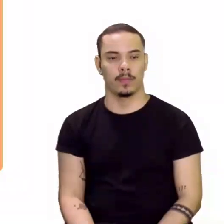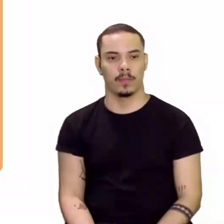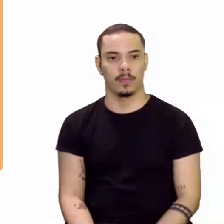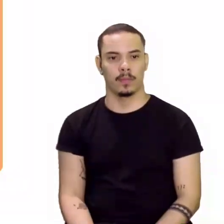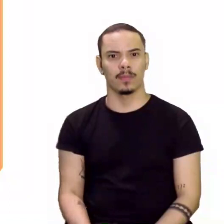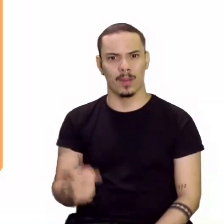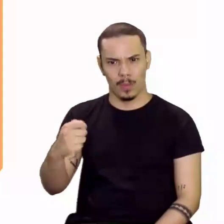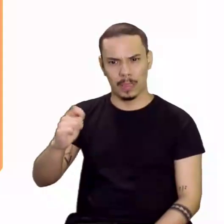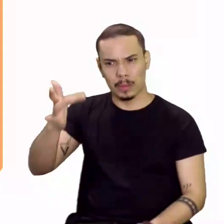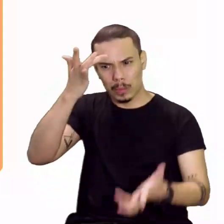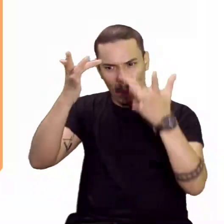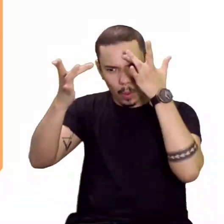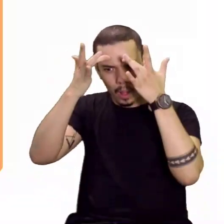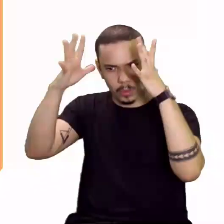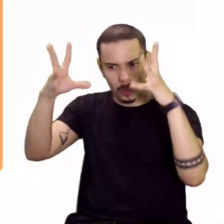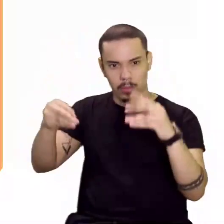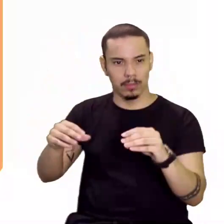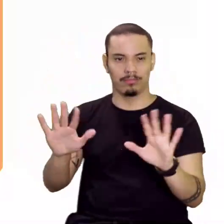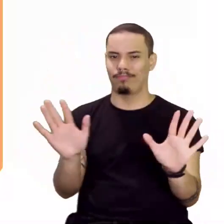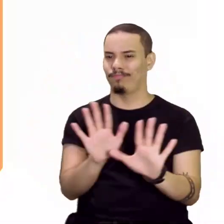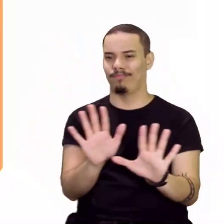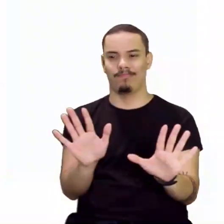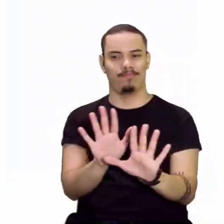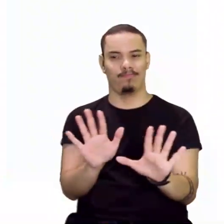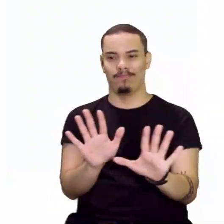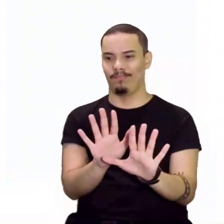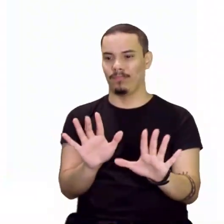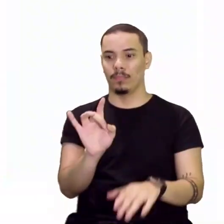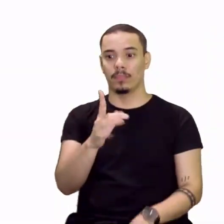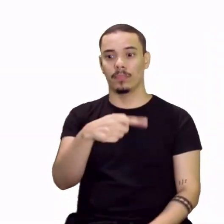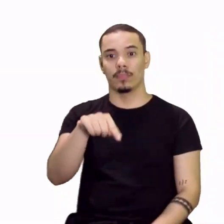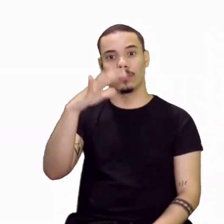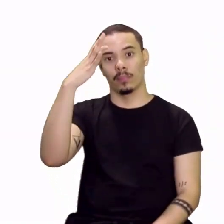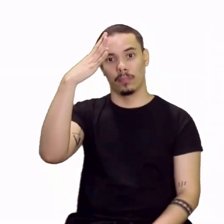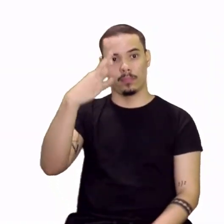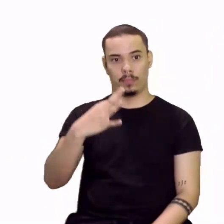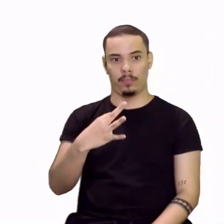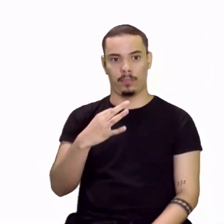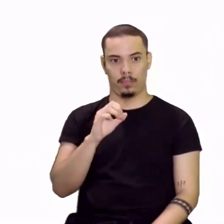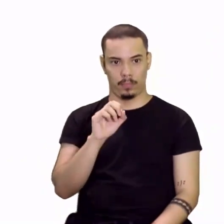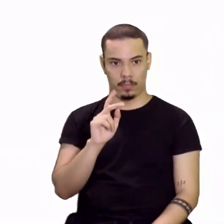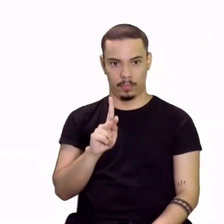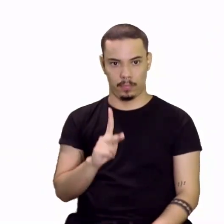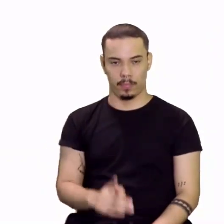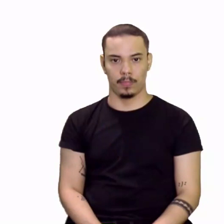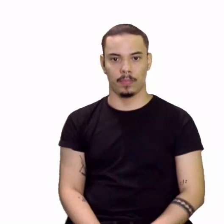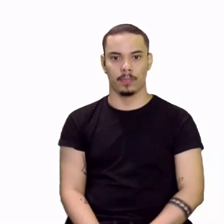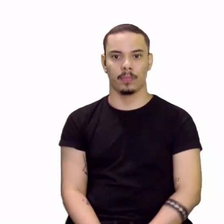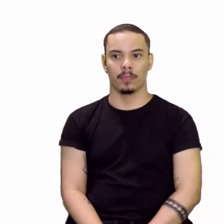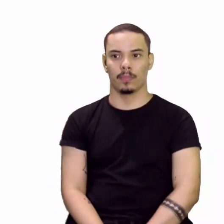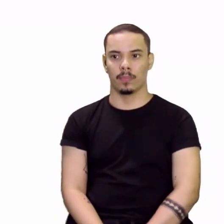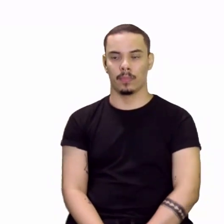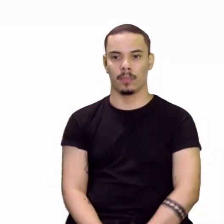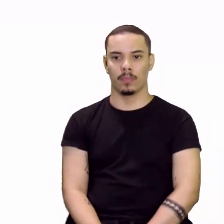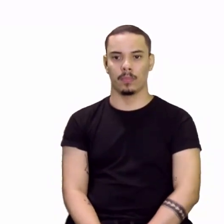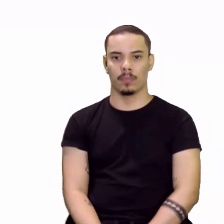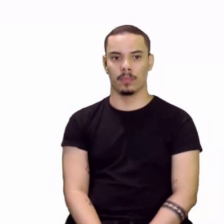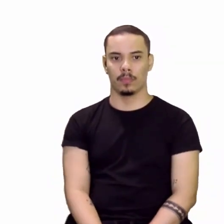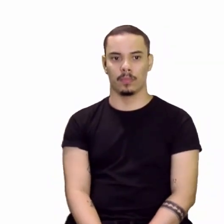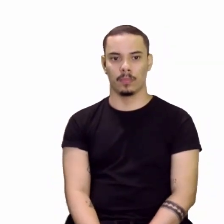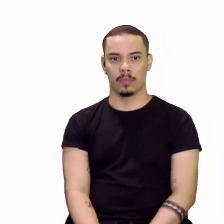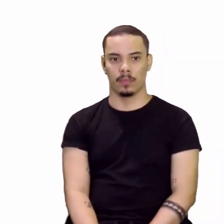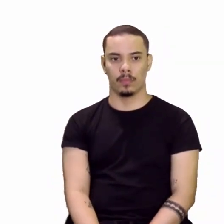Precisa memorizar isso? Claro que não, tá? Só para você ter noção, tá bom? E aí